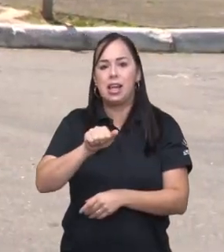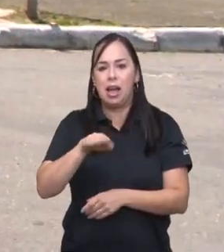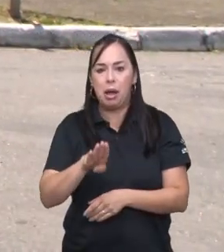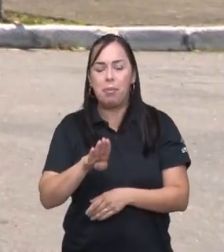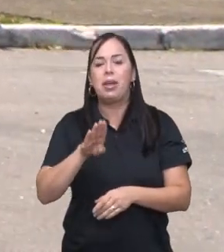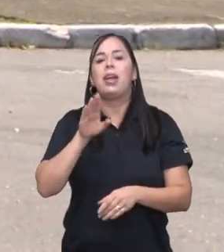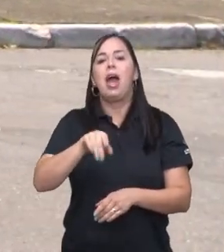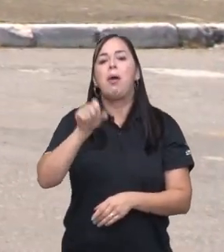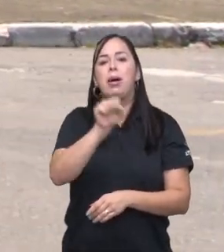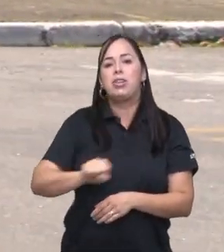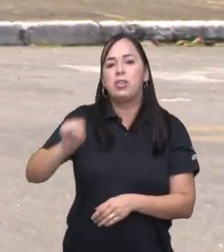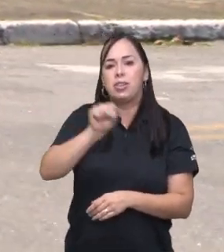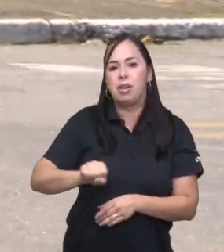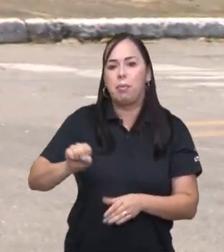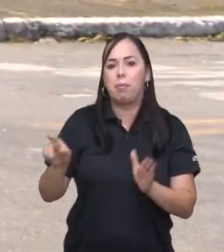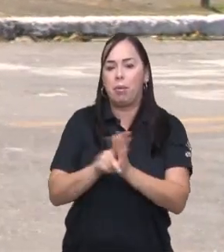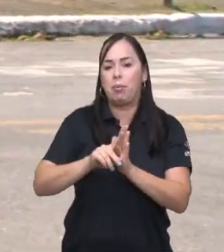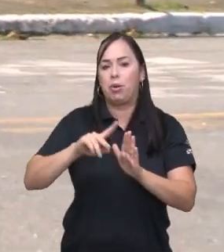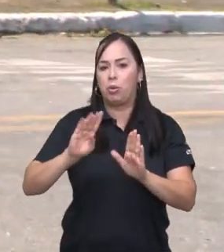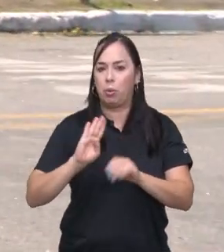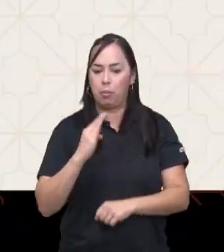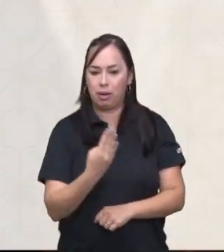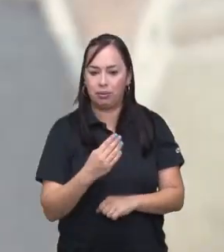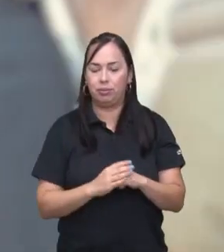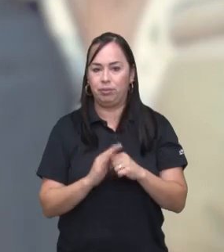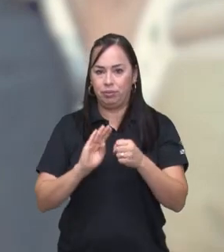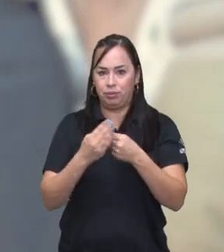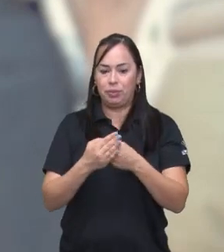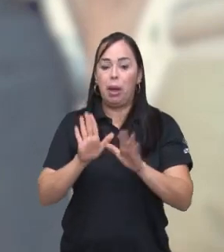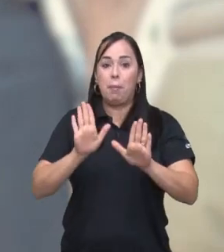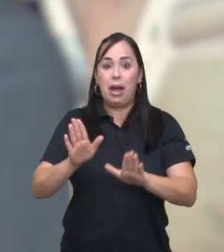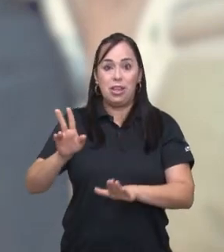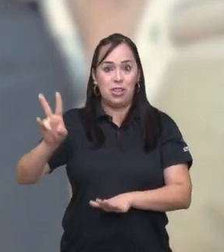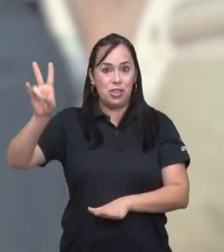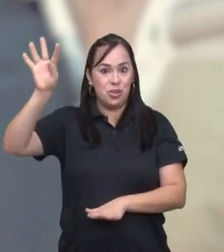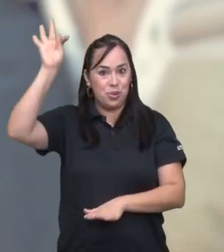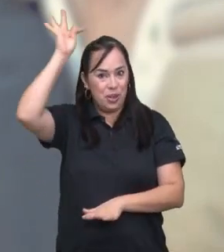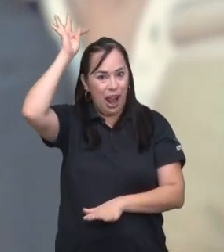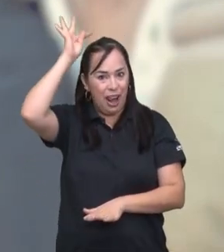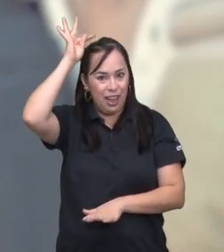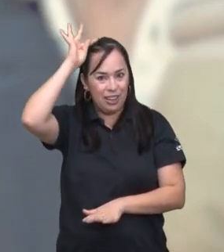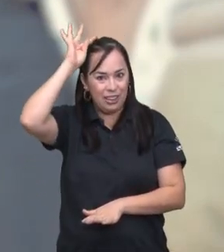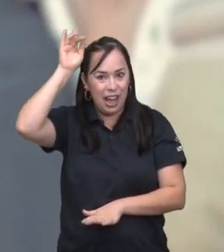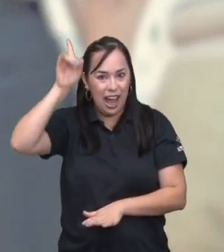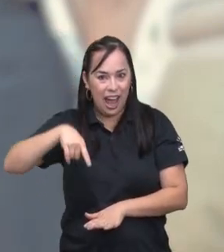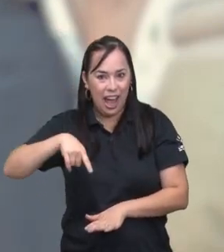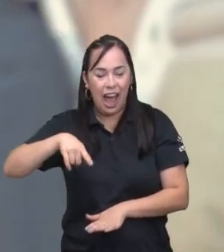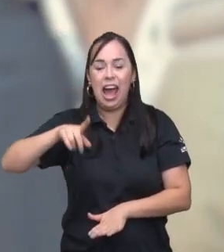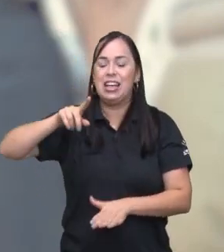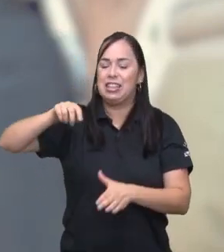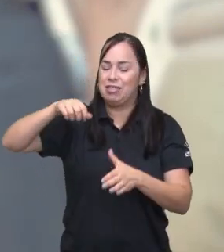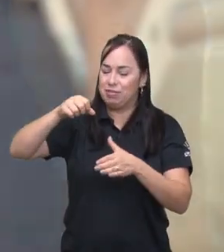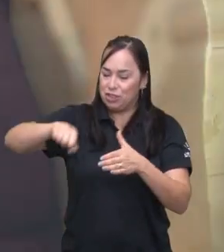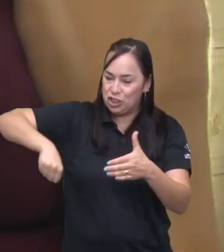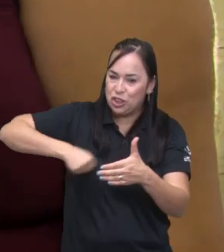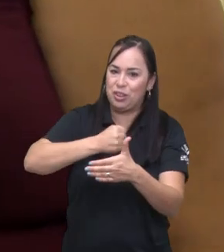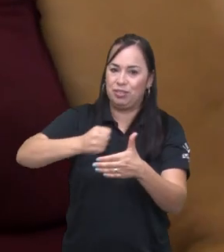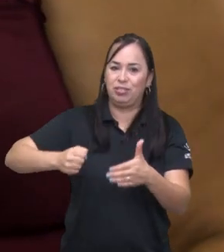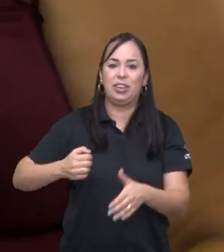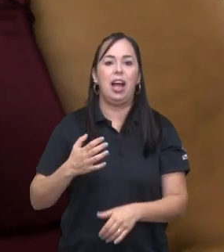organizar e planejar melhorias para a comunidade. Mas o grande talento da Dona Cida estava mesmo na cozinha.